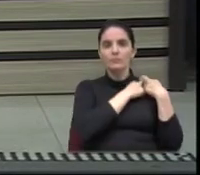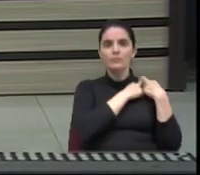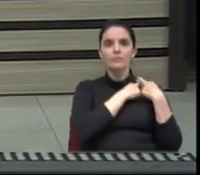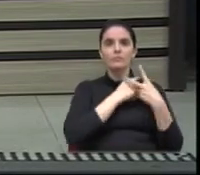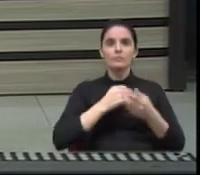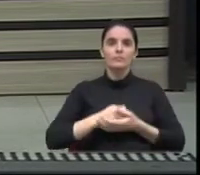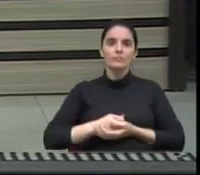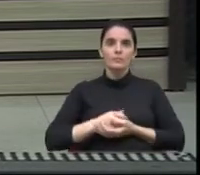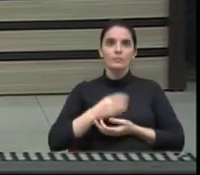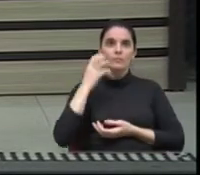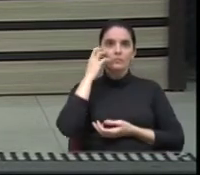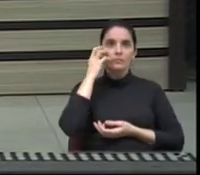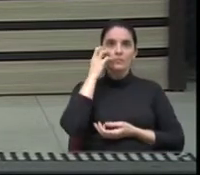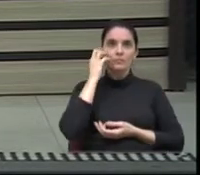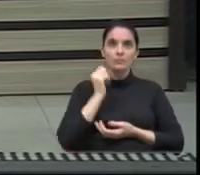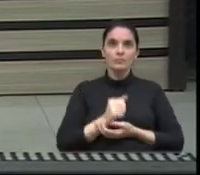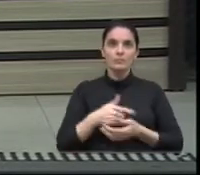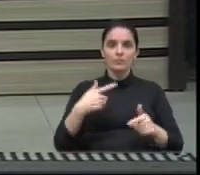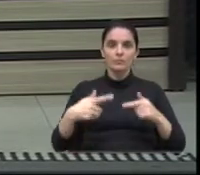discussão.